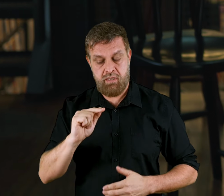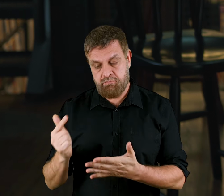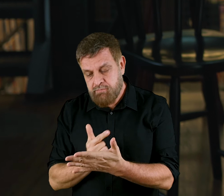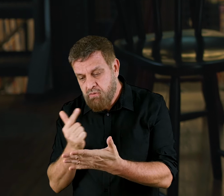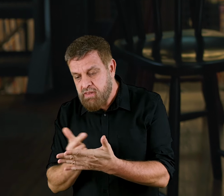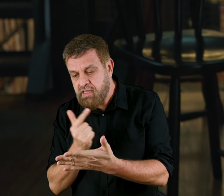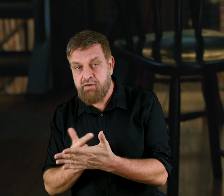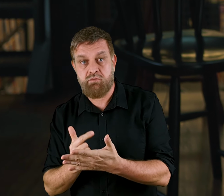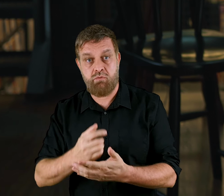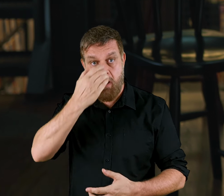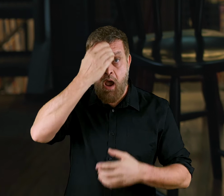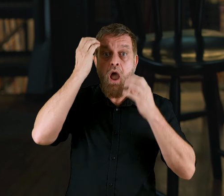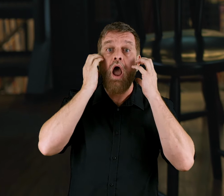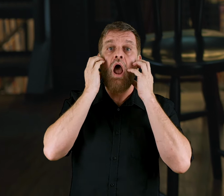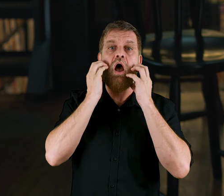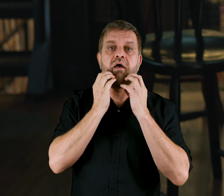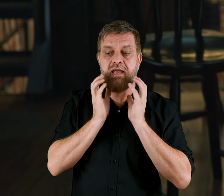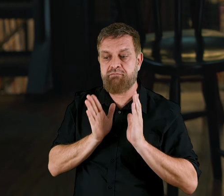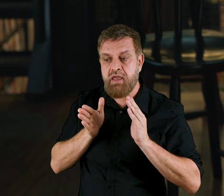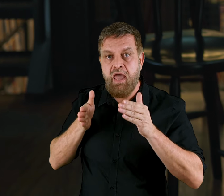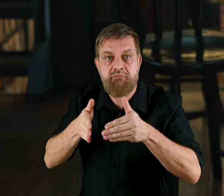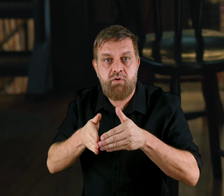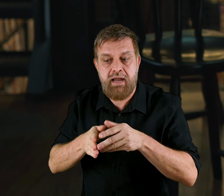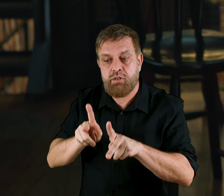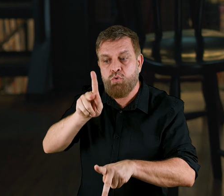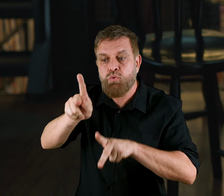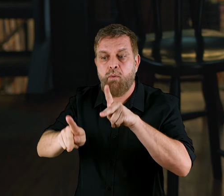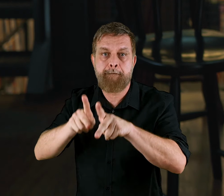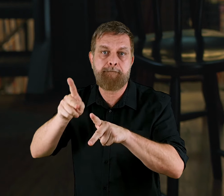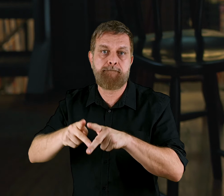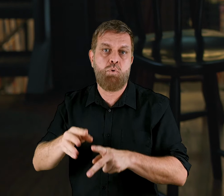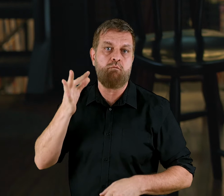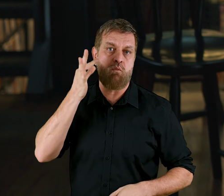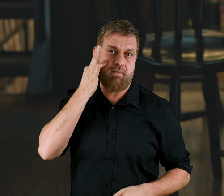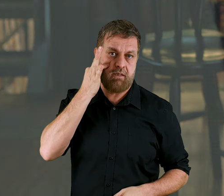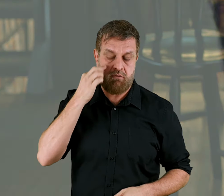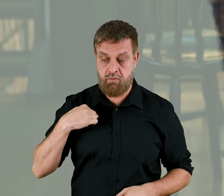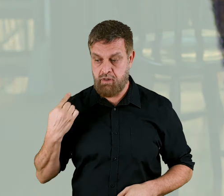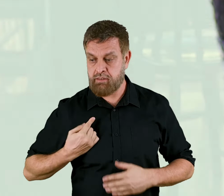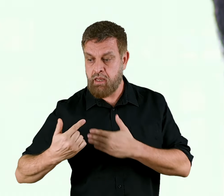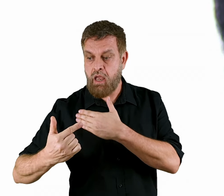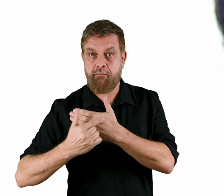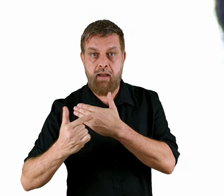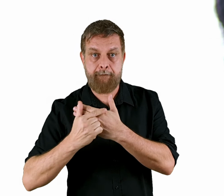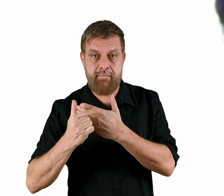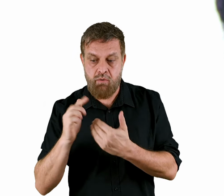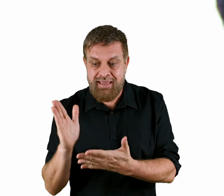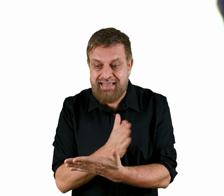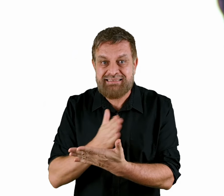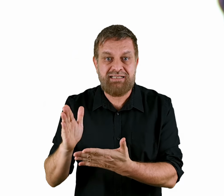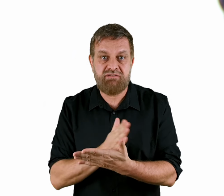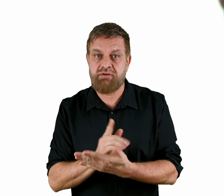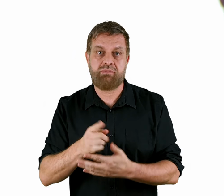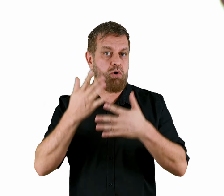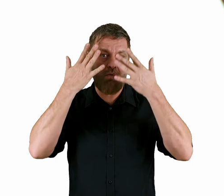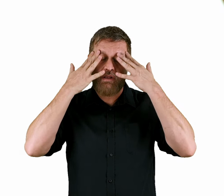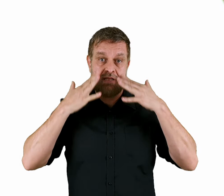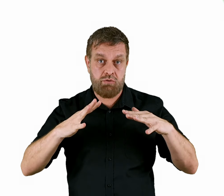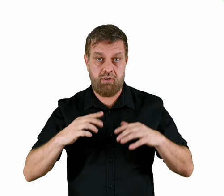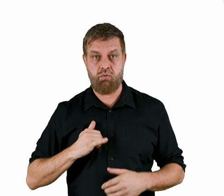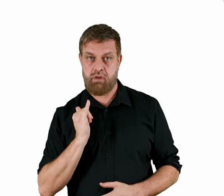qual Darwin vai tratar um pouco mais da civilização humana e do papel do que a gente chamaria de seleção artificial, que são, isso